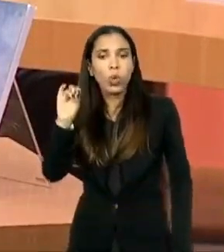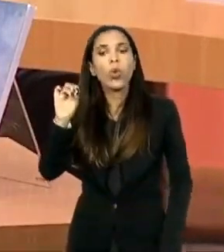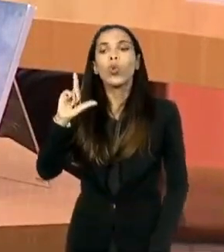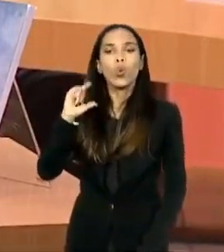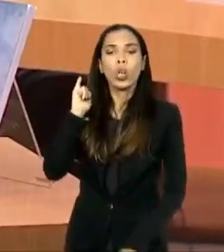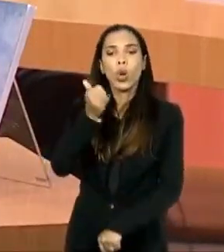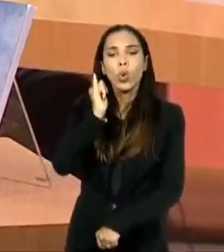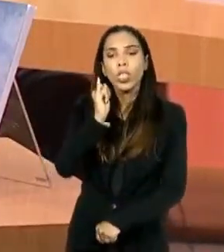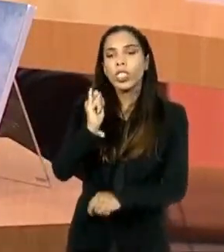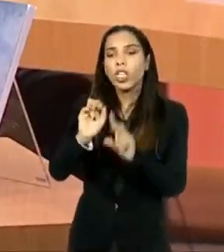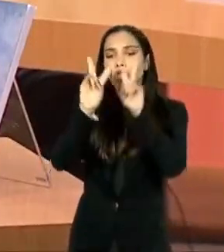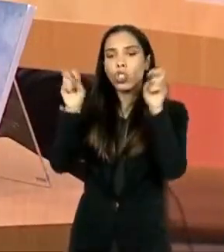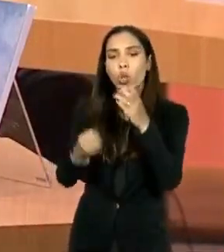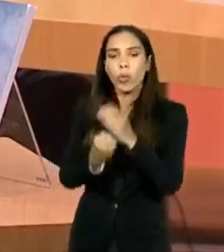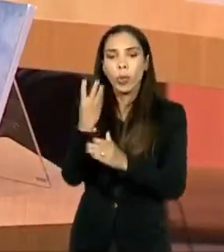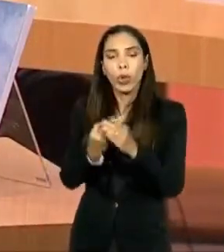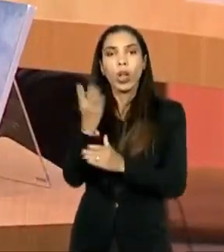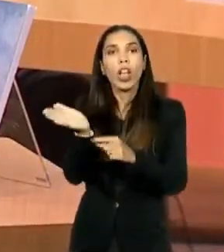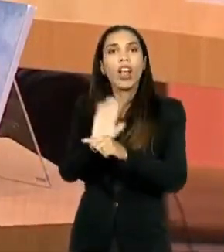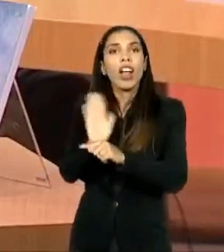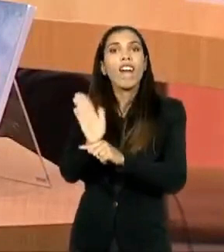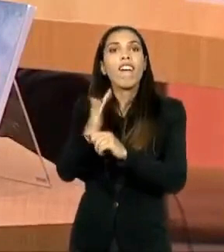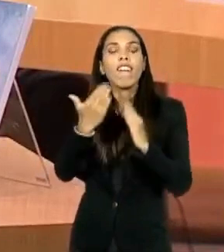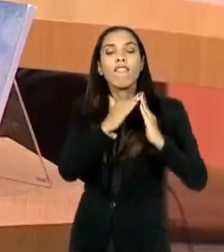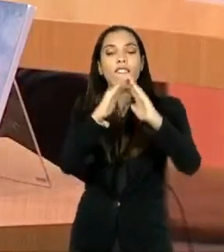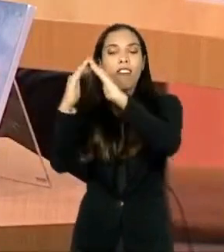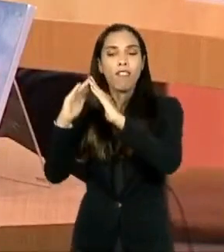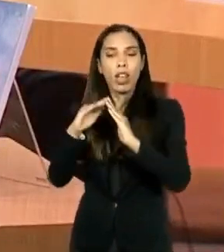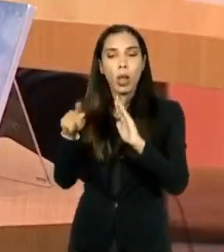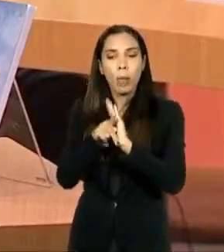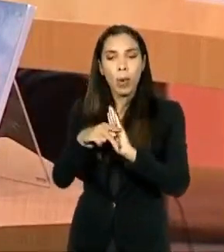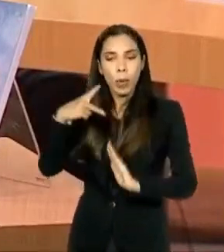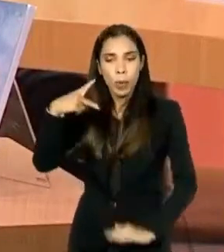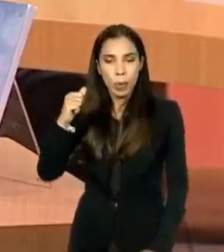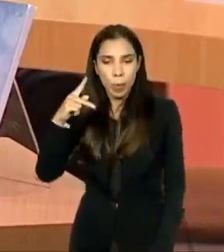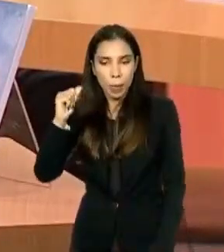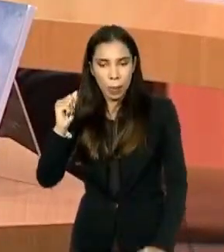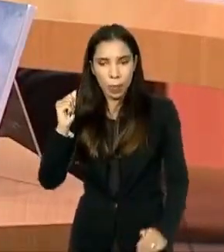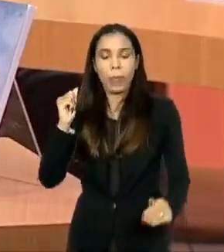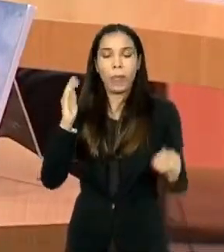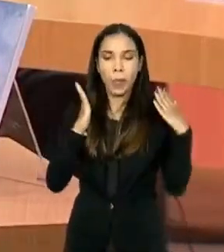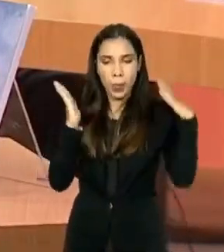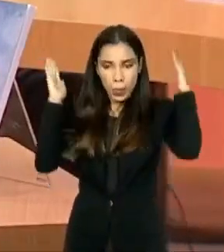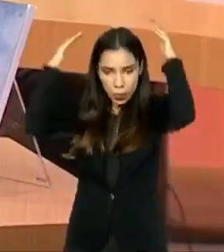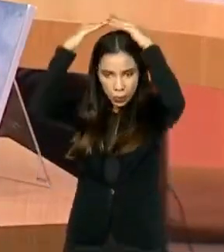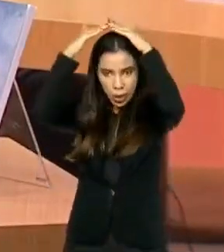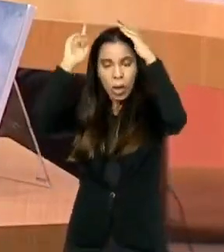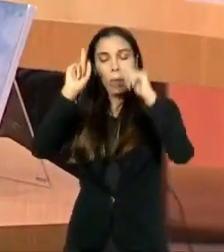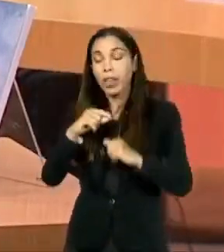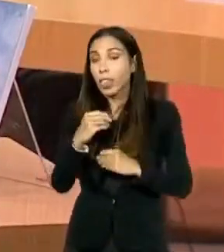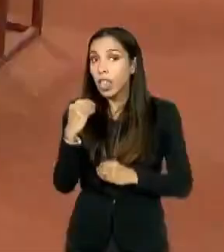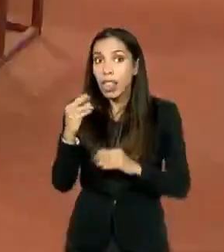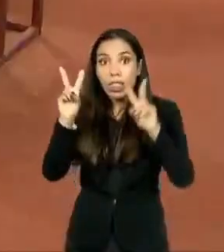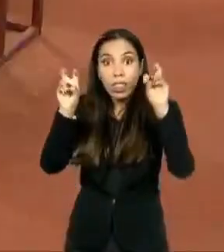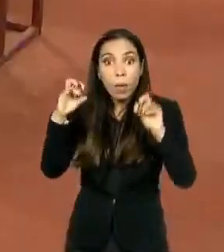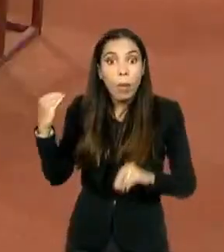sua mais recente produção, o filme Favela do Papa, que aborda esse tema que é importantíssimo, e eu